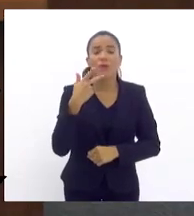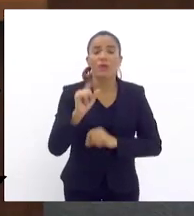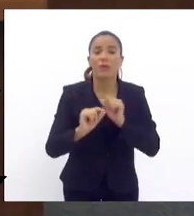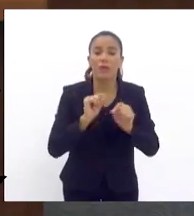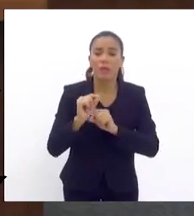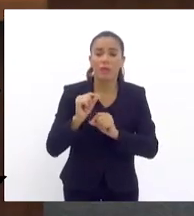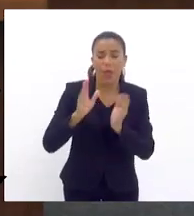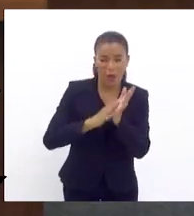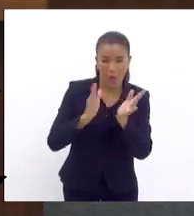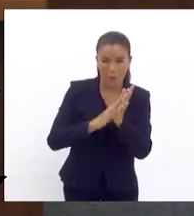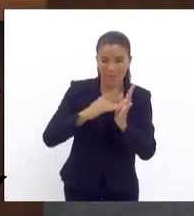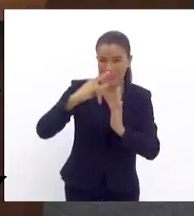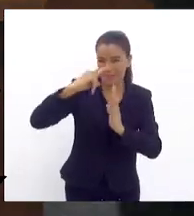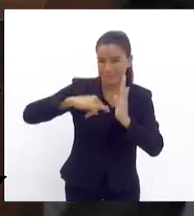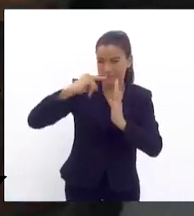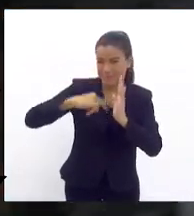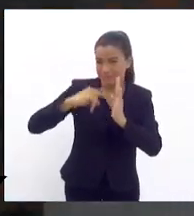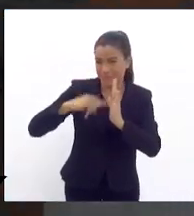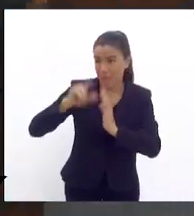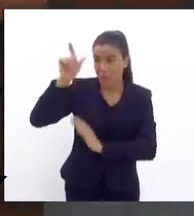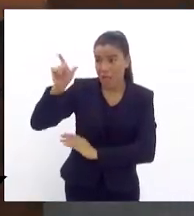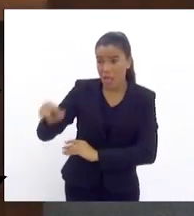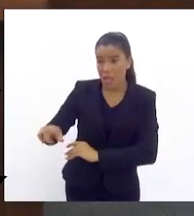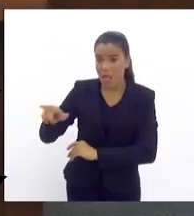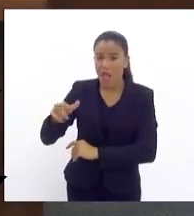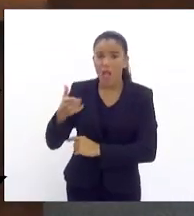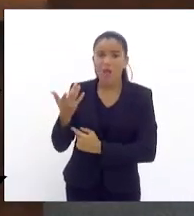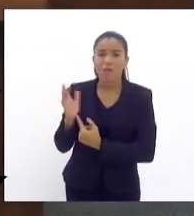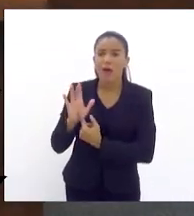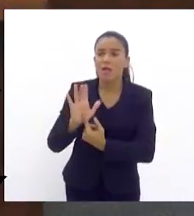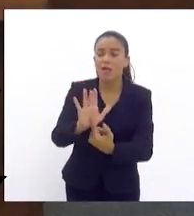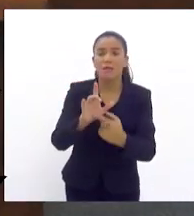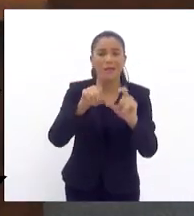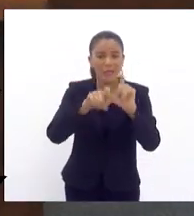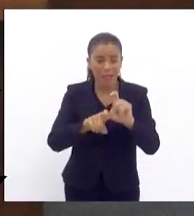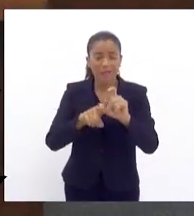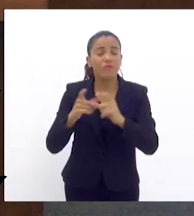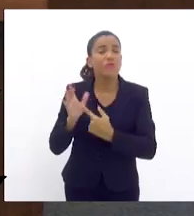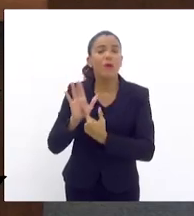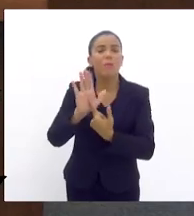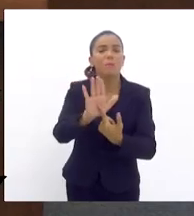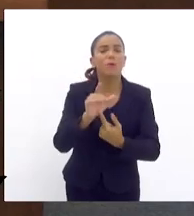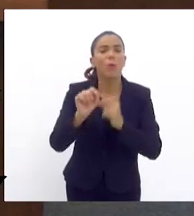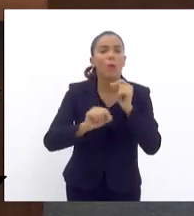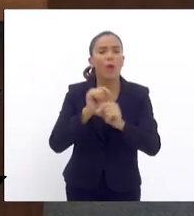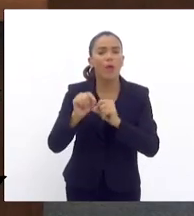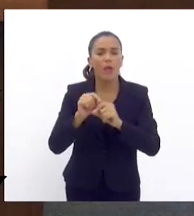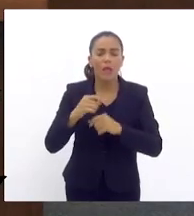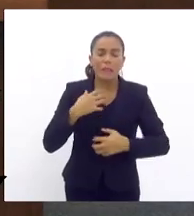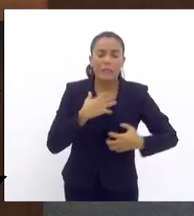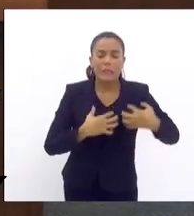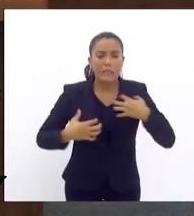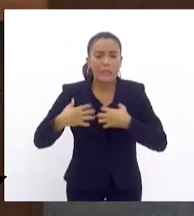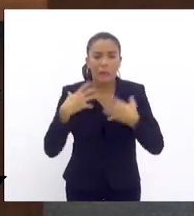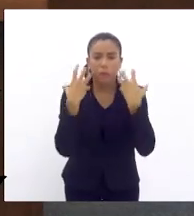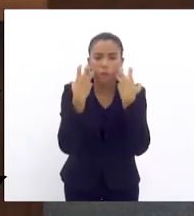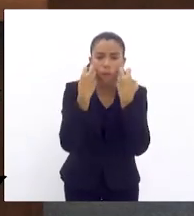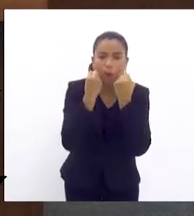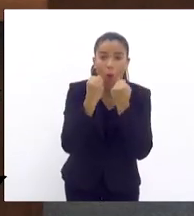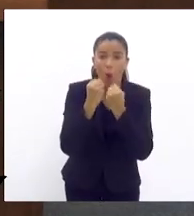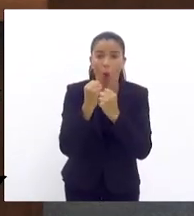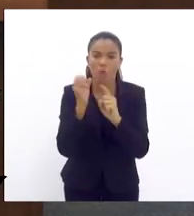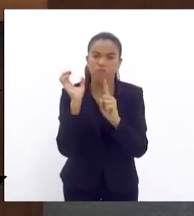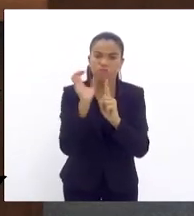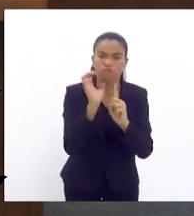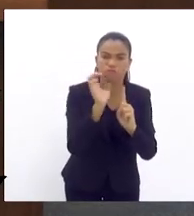o consumidor inadimplente não será exposto a ridículo, nem será submetido a qualquer tipo de constrangimento ou ameaça.